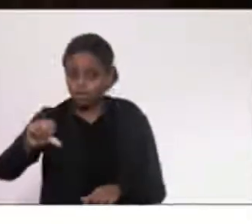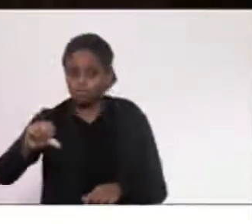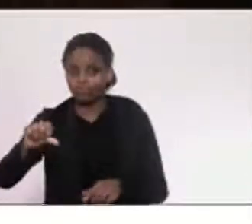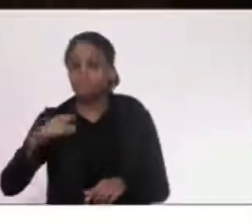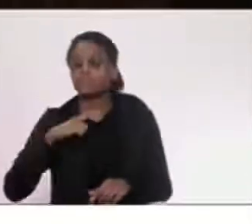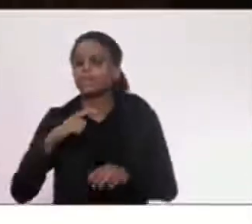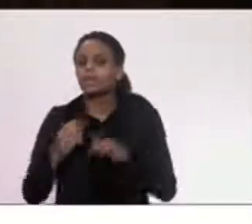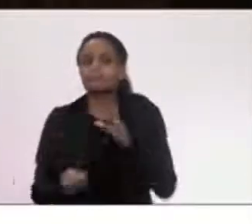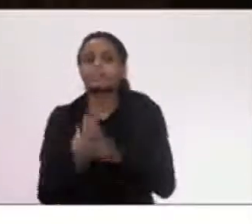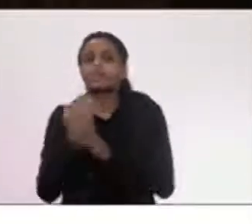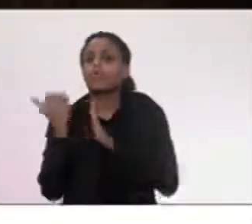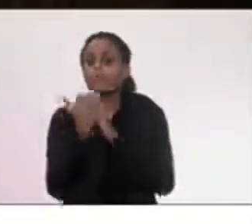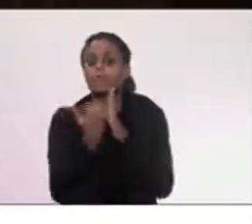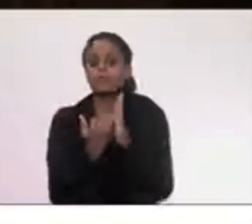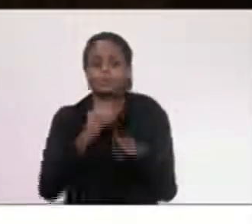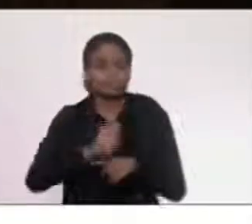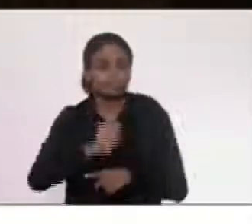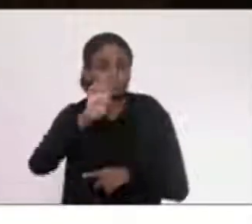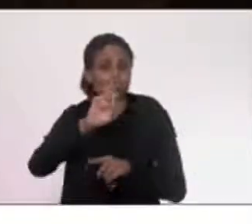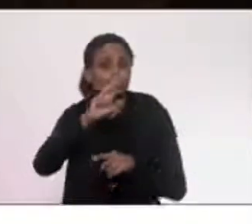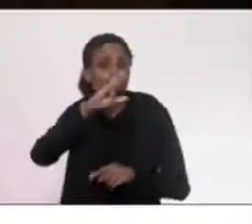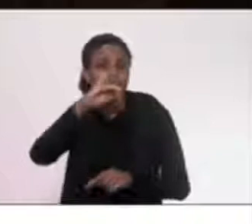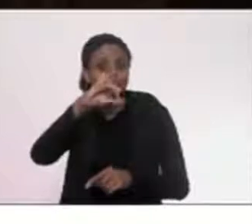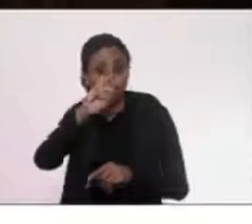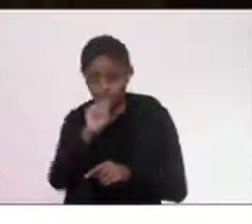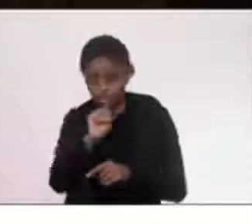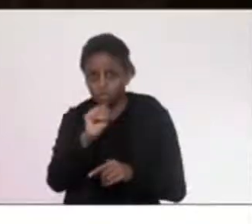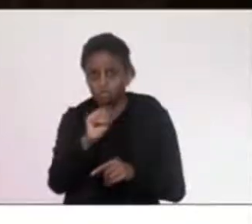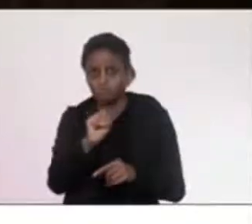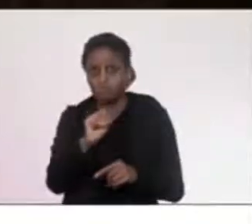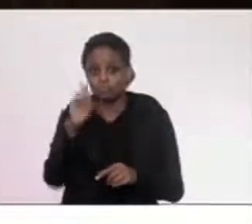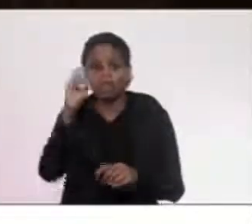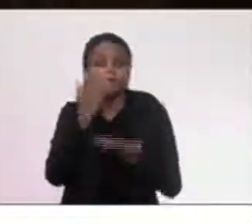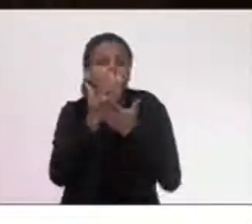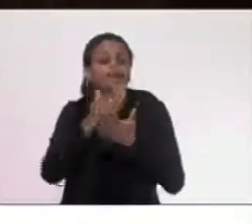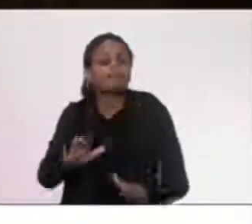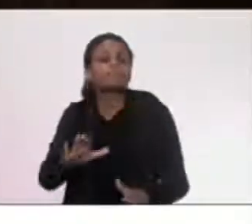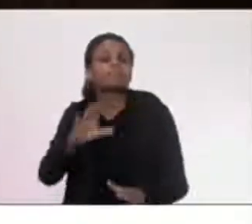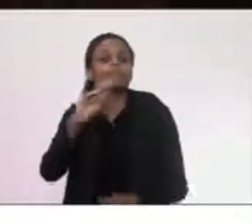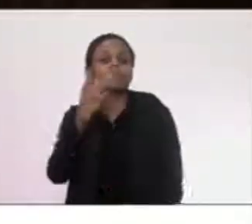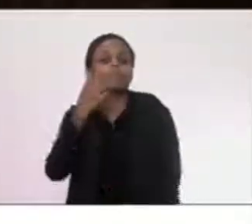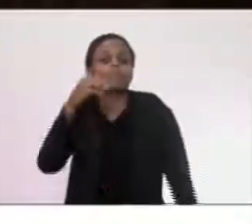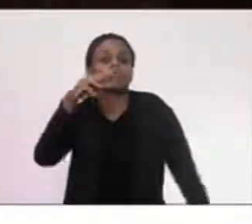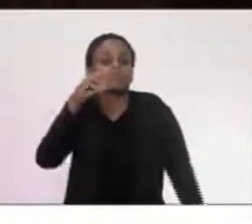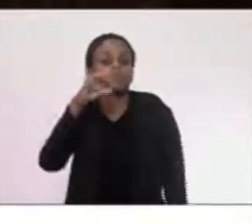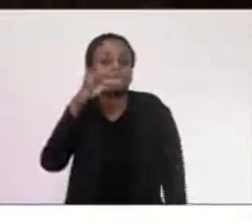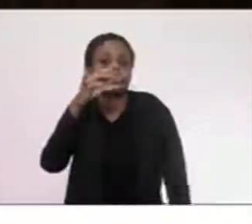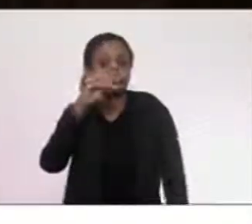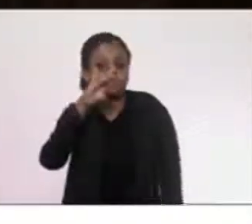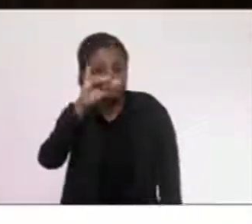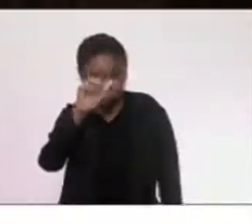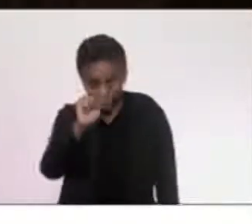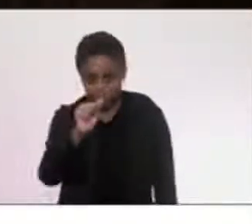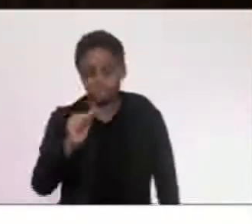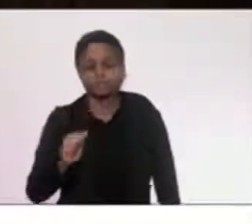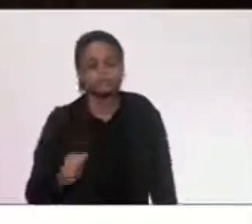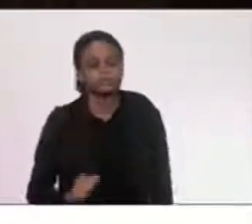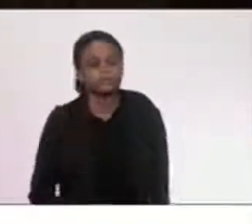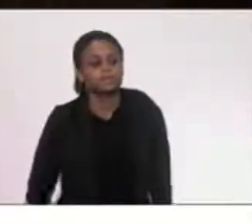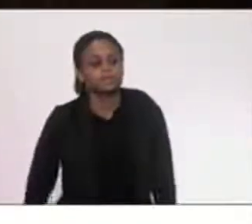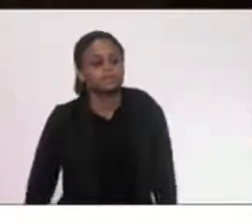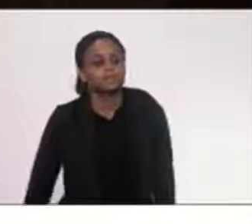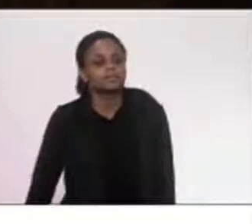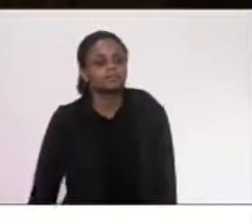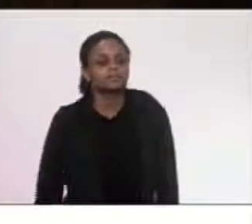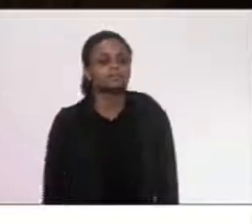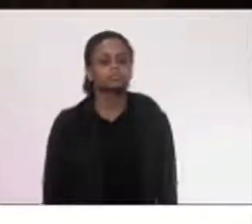um programa que hoje vem sendo sucateado, vem sendo levado a uma política que